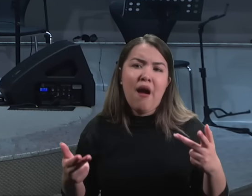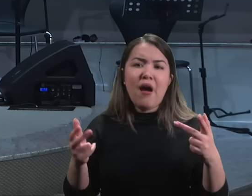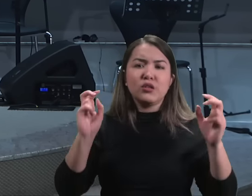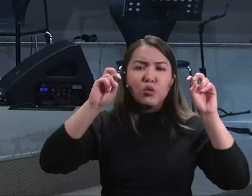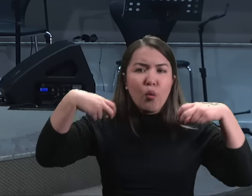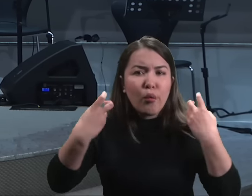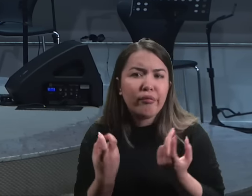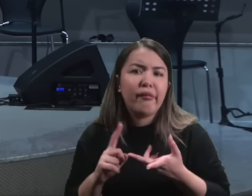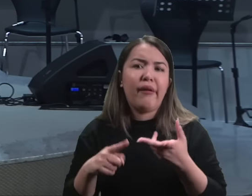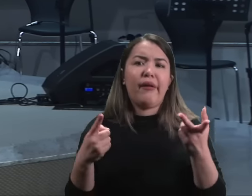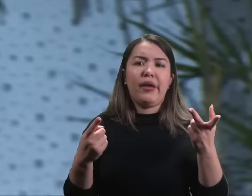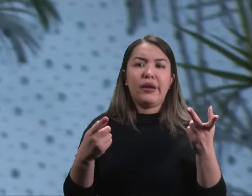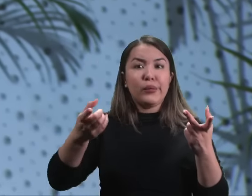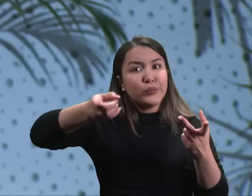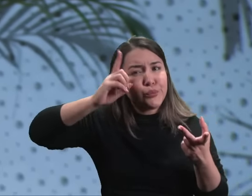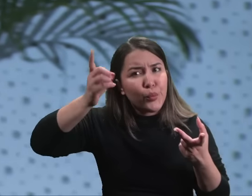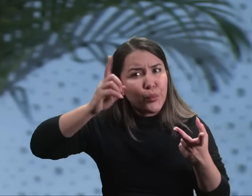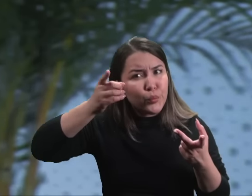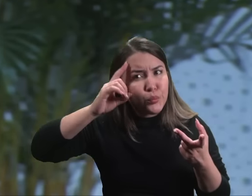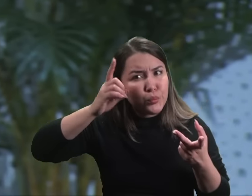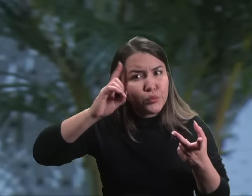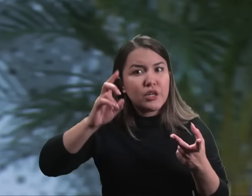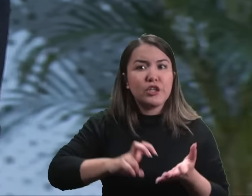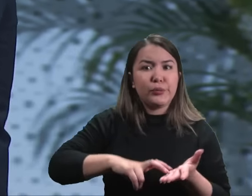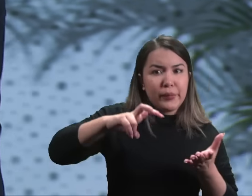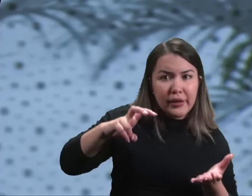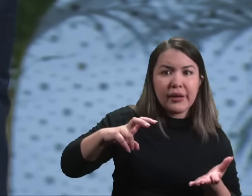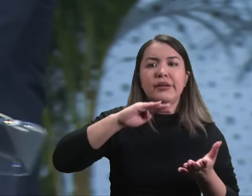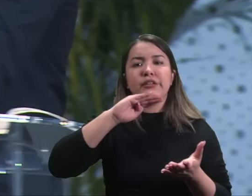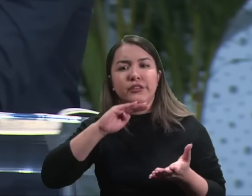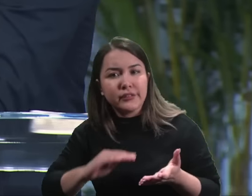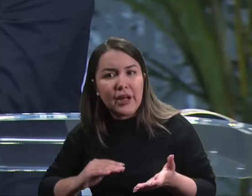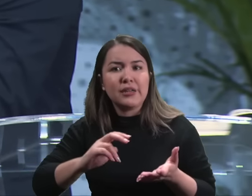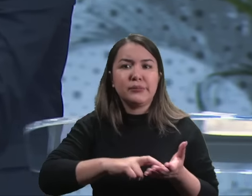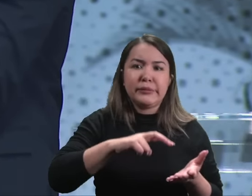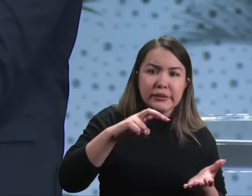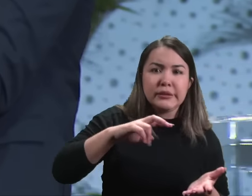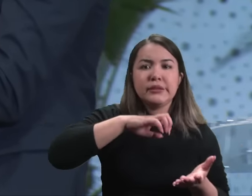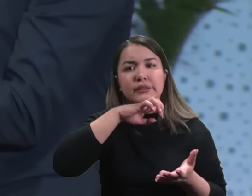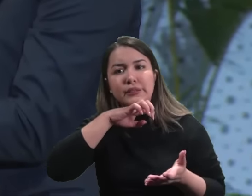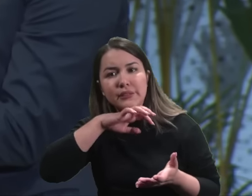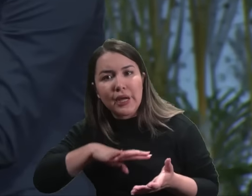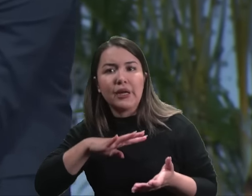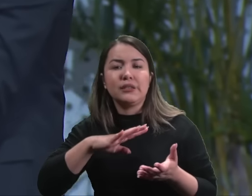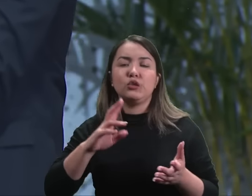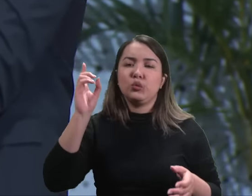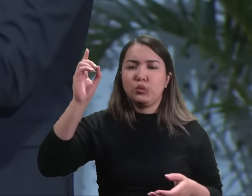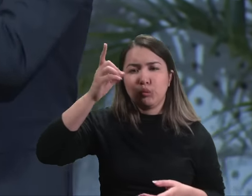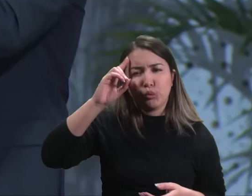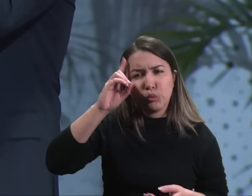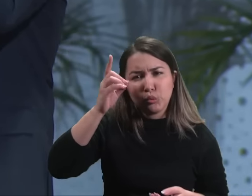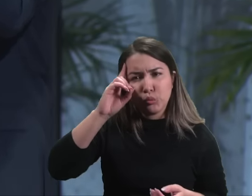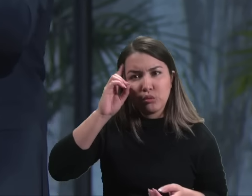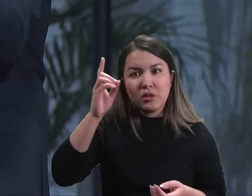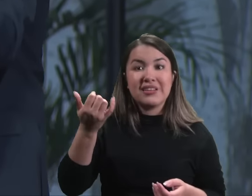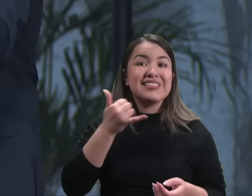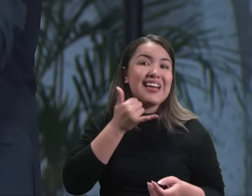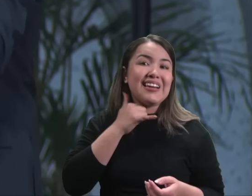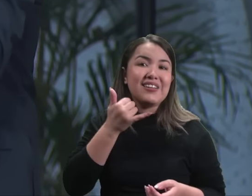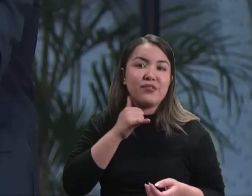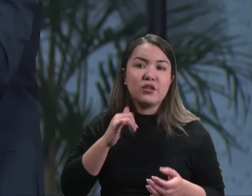Cordeiros diariamente de manhã e de tarde o sacrifício da manhã o sacrifício da tarde o sacrifício